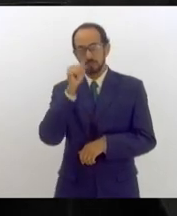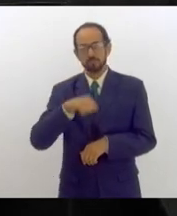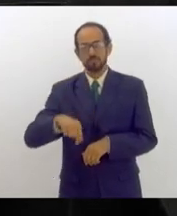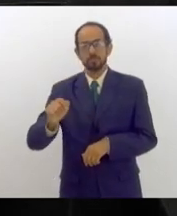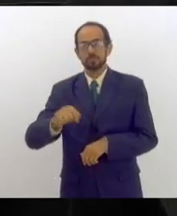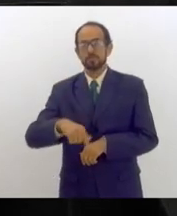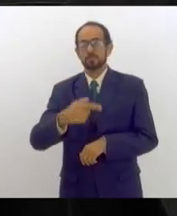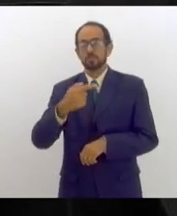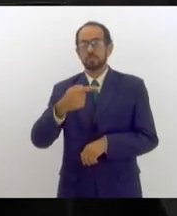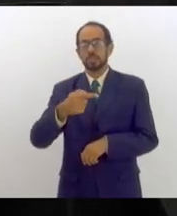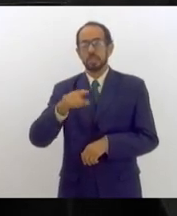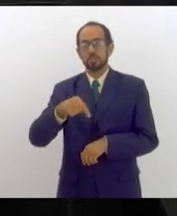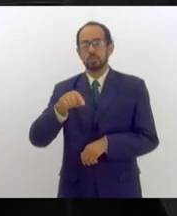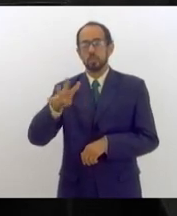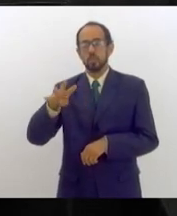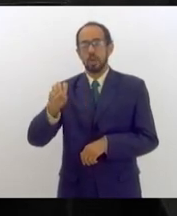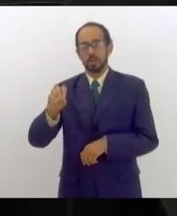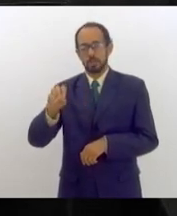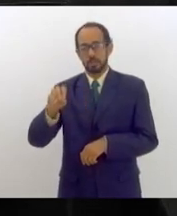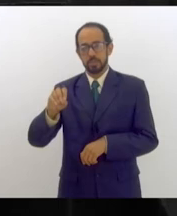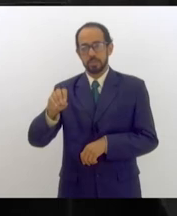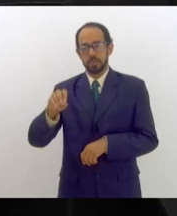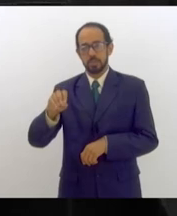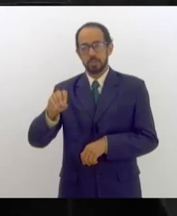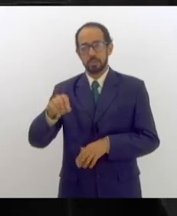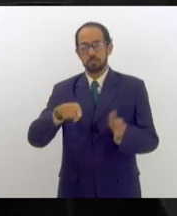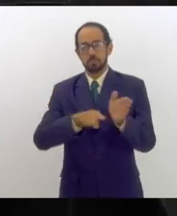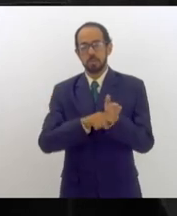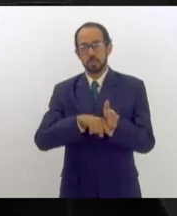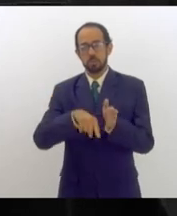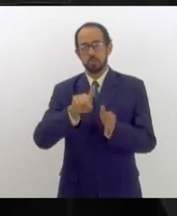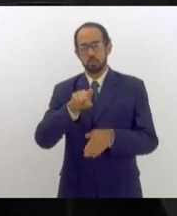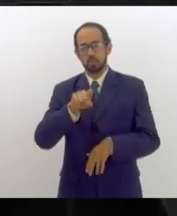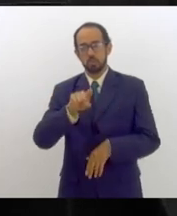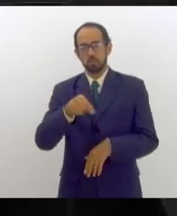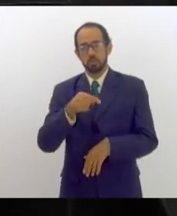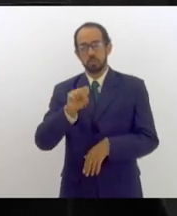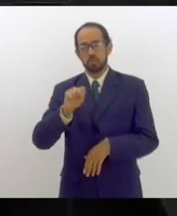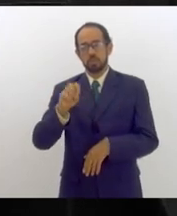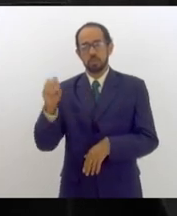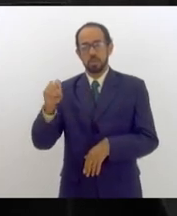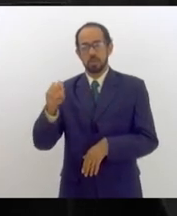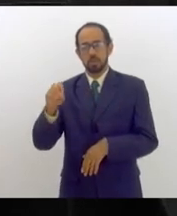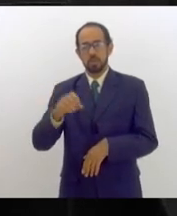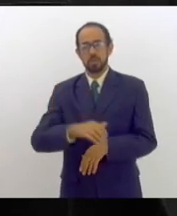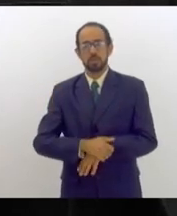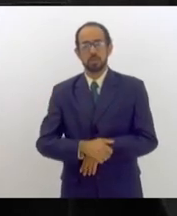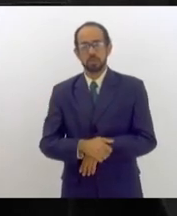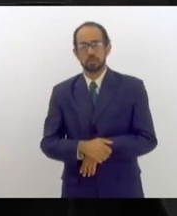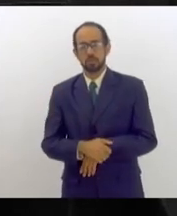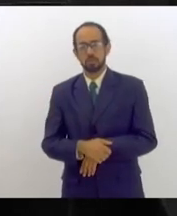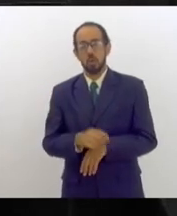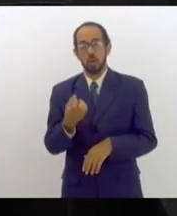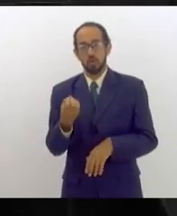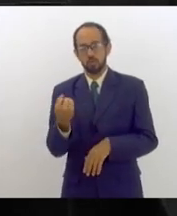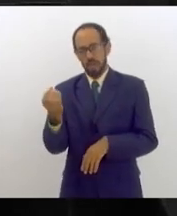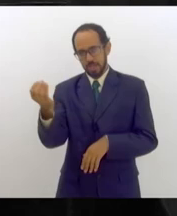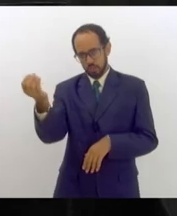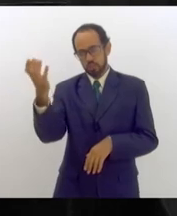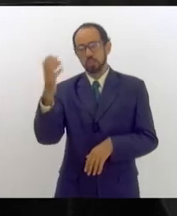7,40 Para Um e oitenta não é porque é por viaja